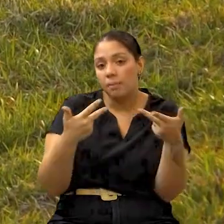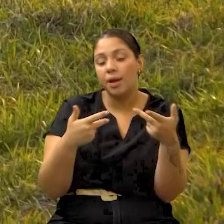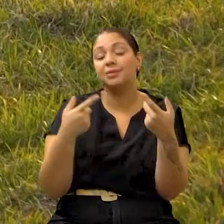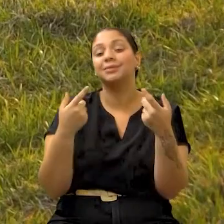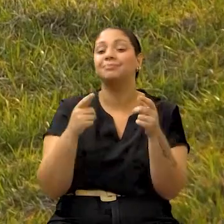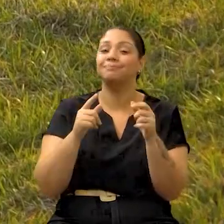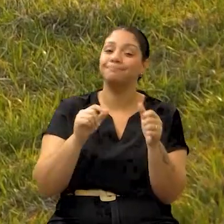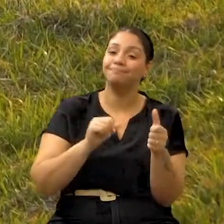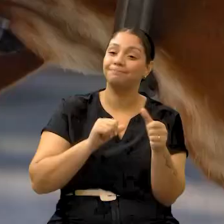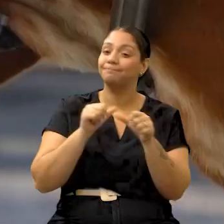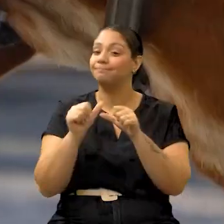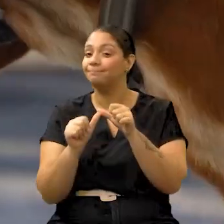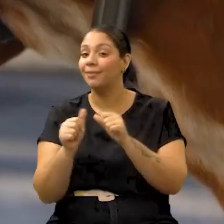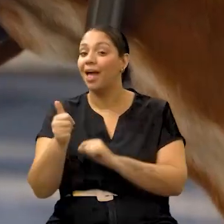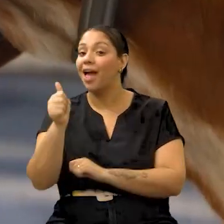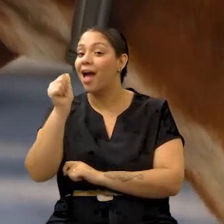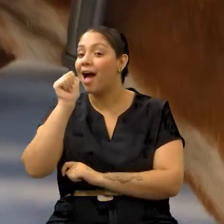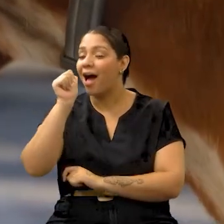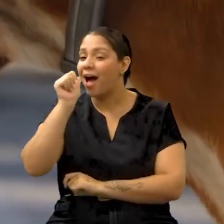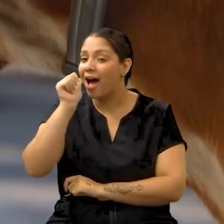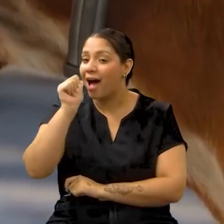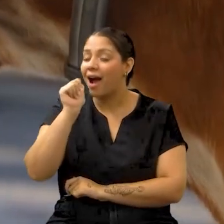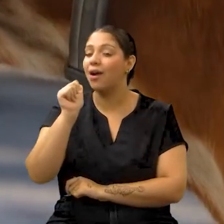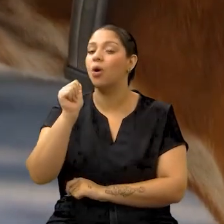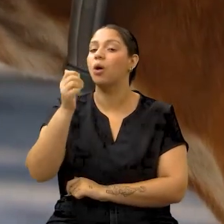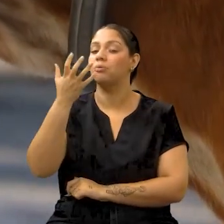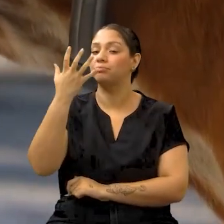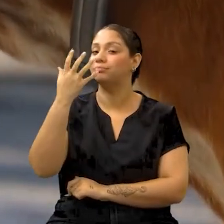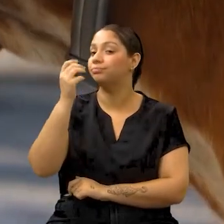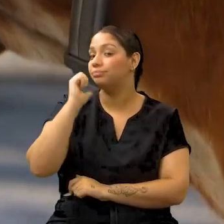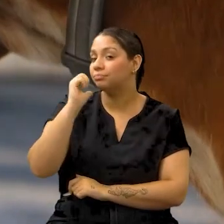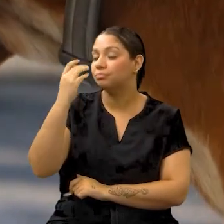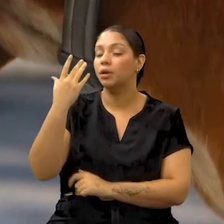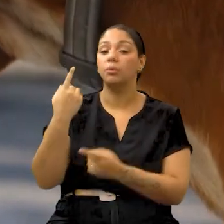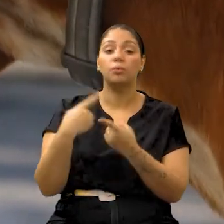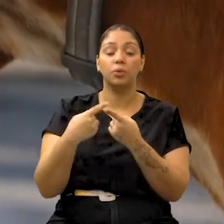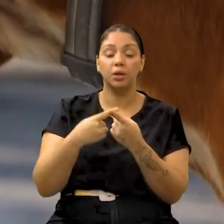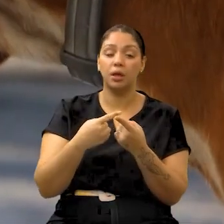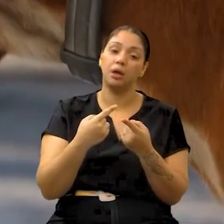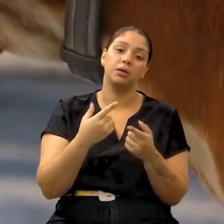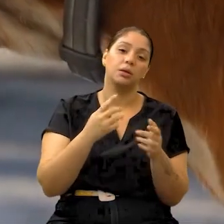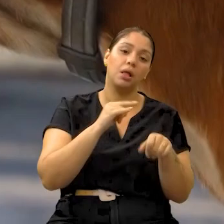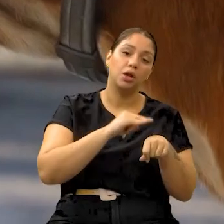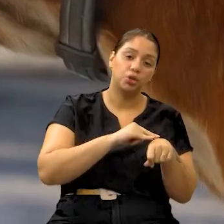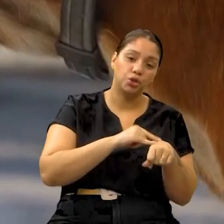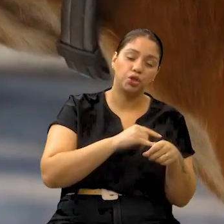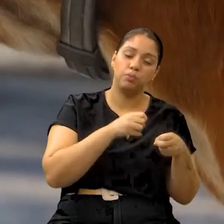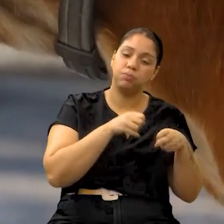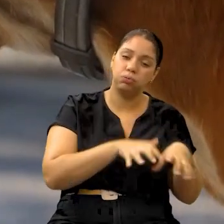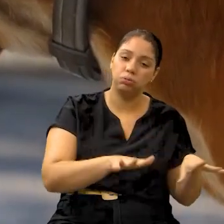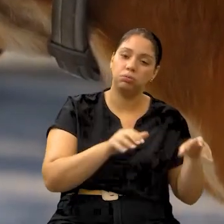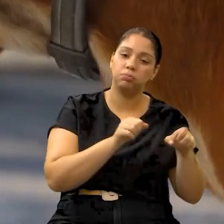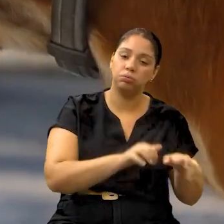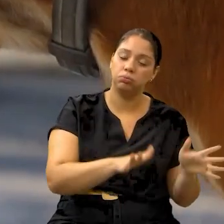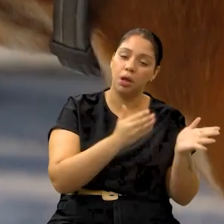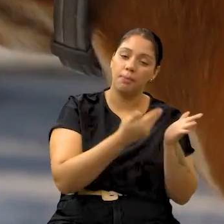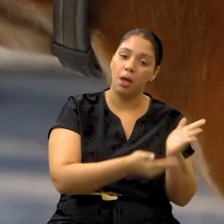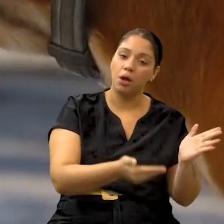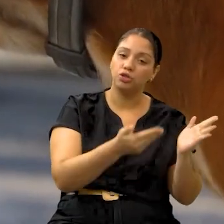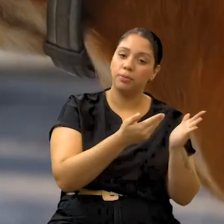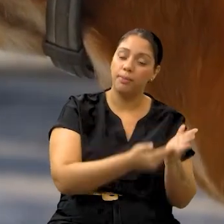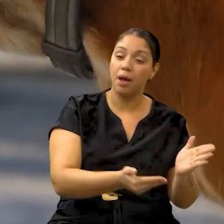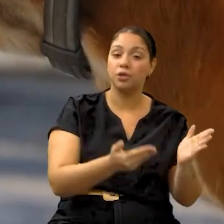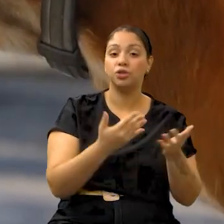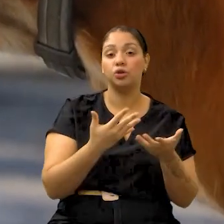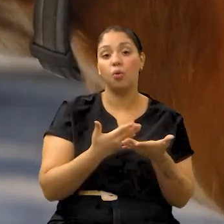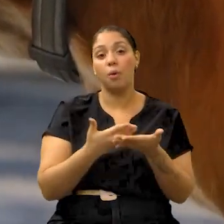acaba tomando muita água. Por quê? Se ele perde muita água pela urina e não repõe essa água, ele